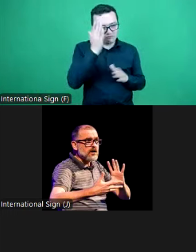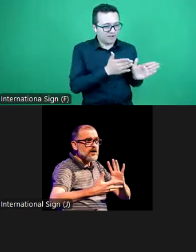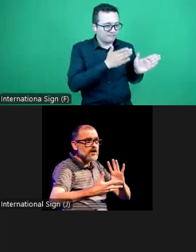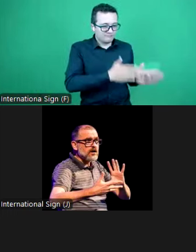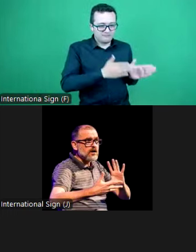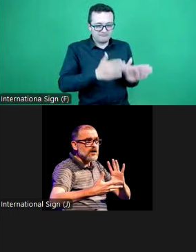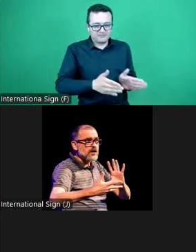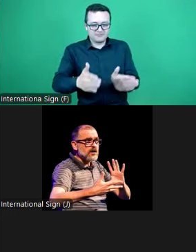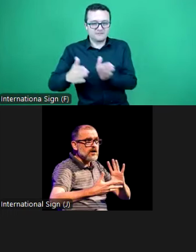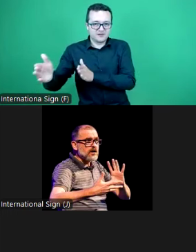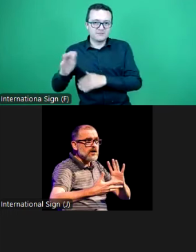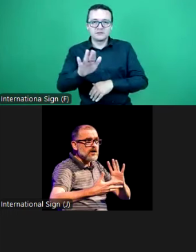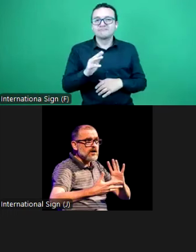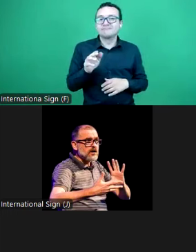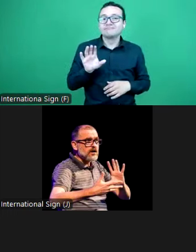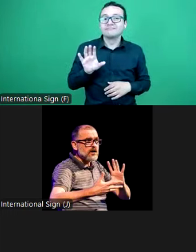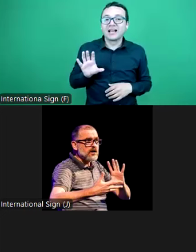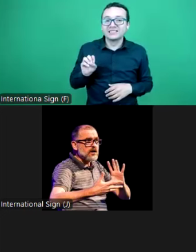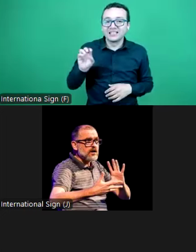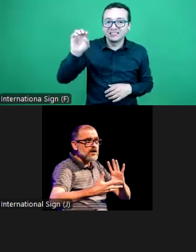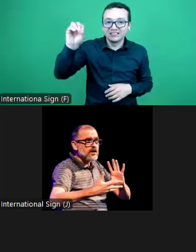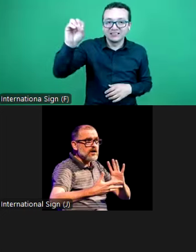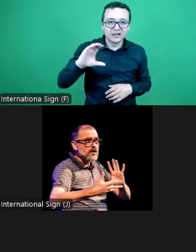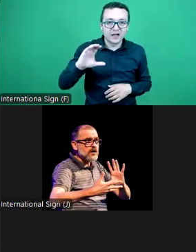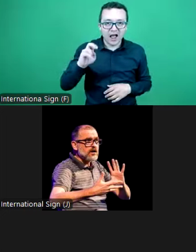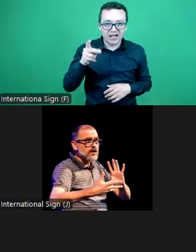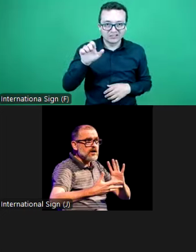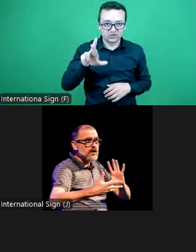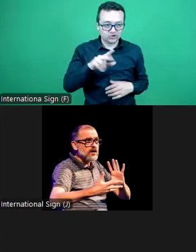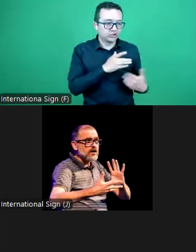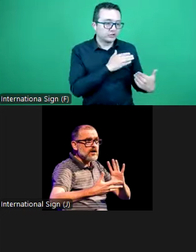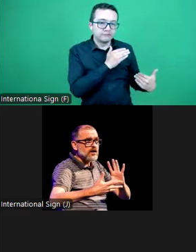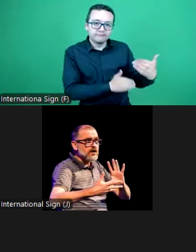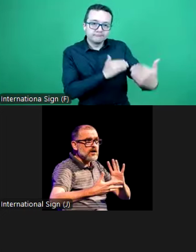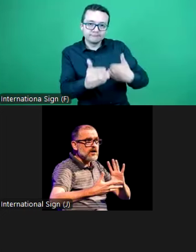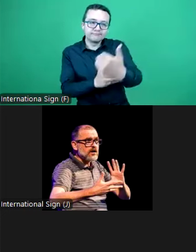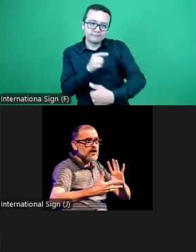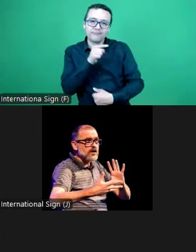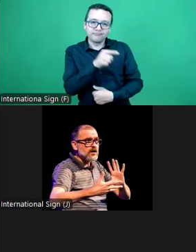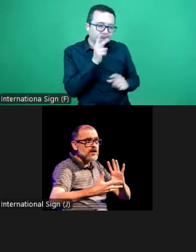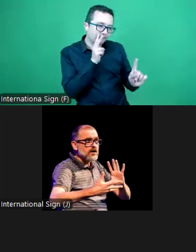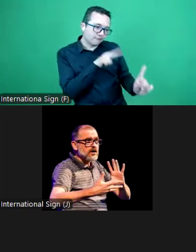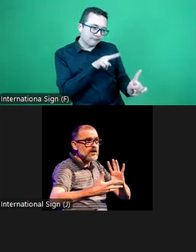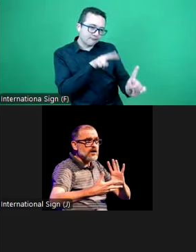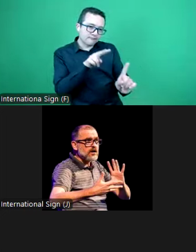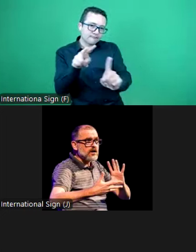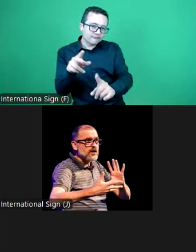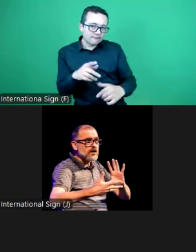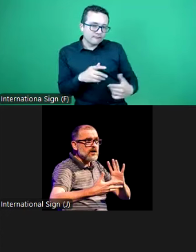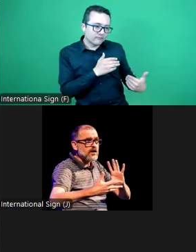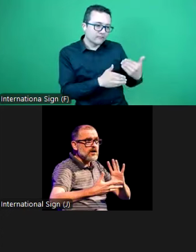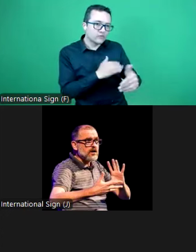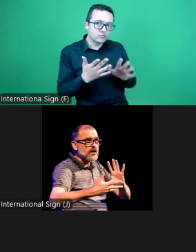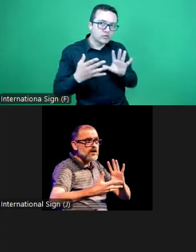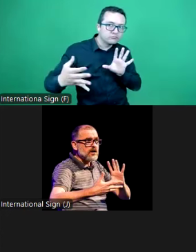doenças crônicas não transmissíveis, mas com um foco no câncer e uma parceria intensa com a atenção primária para que isso se dê, e